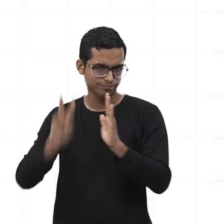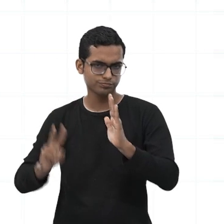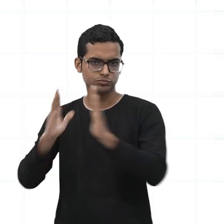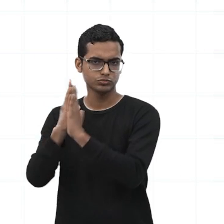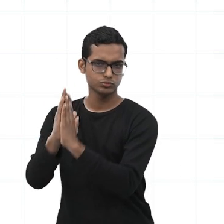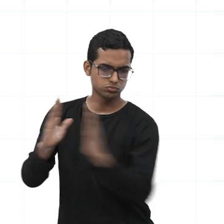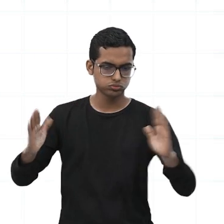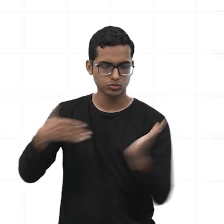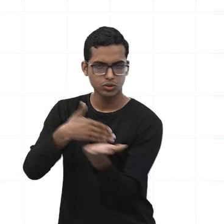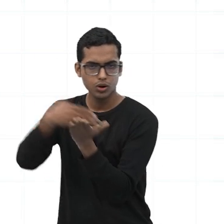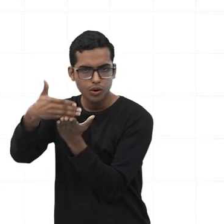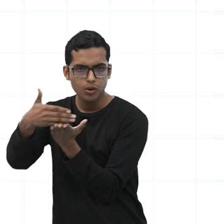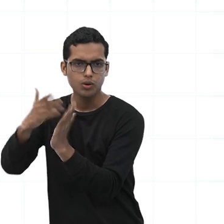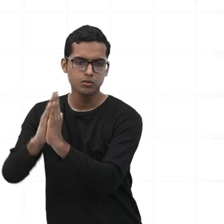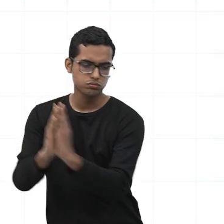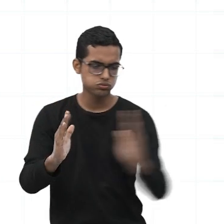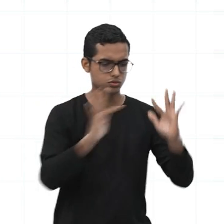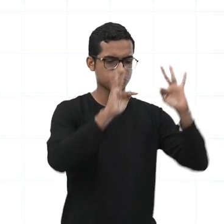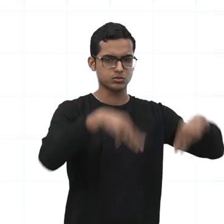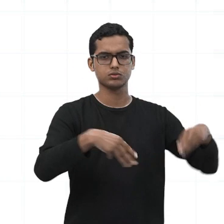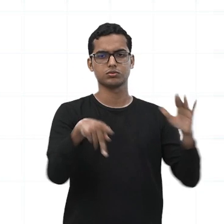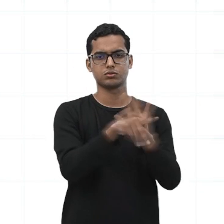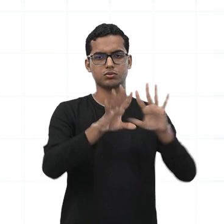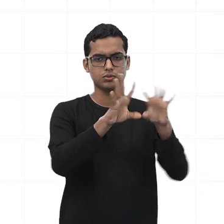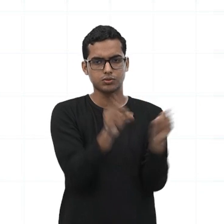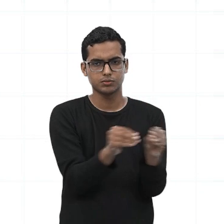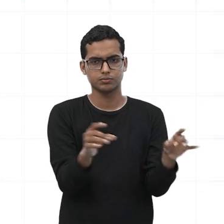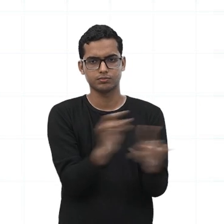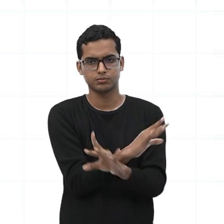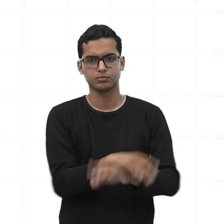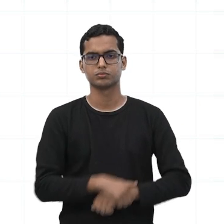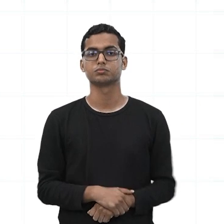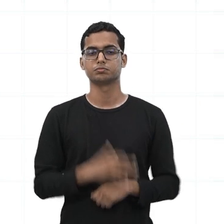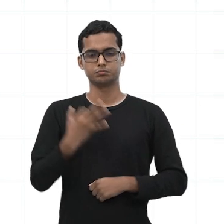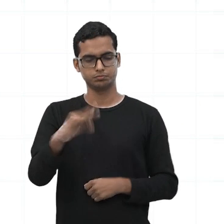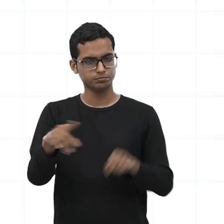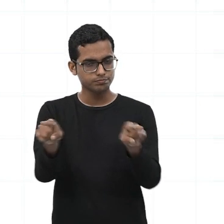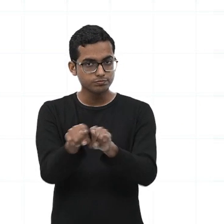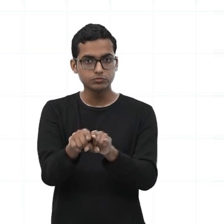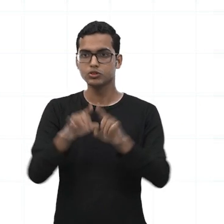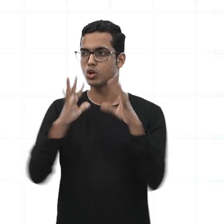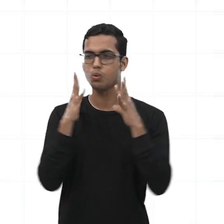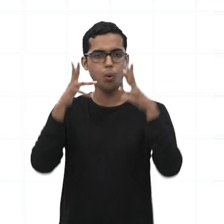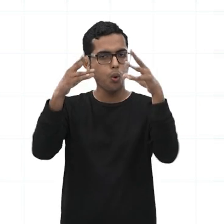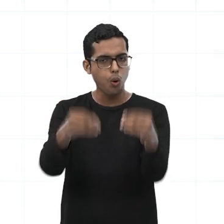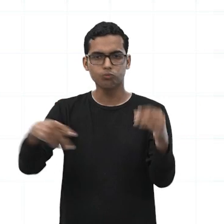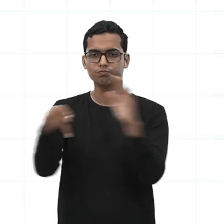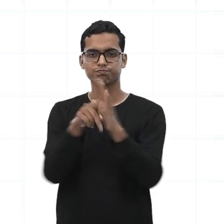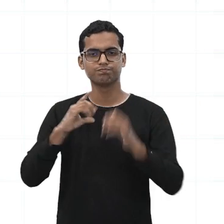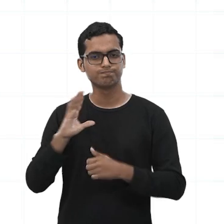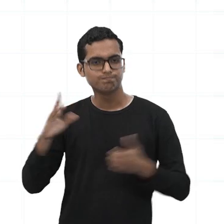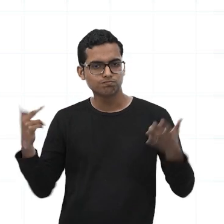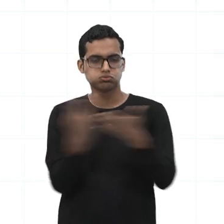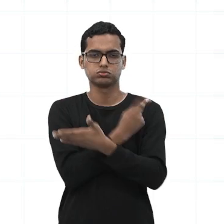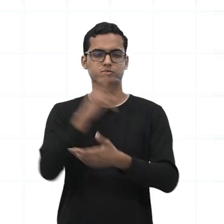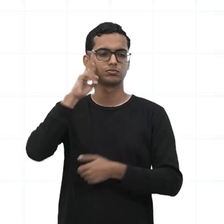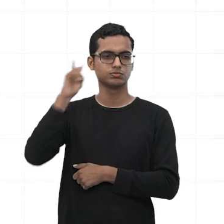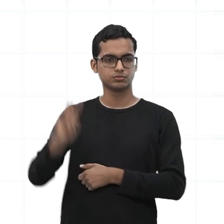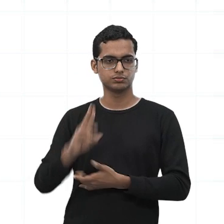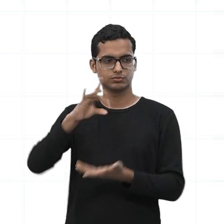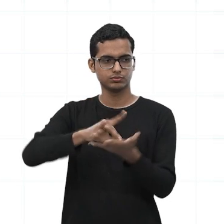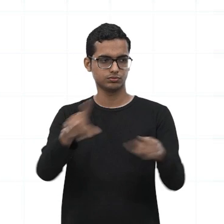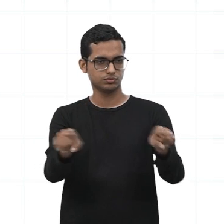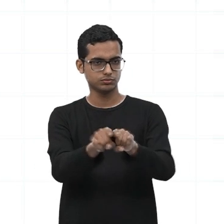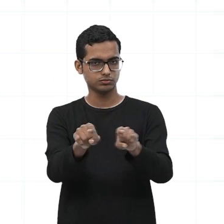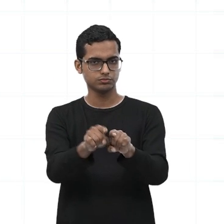o início até o desfecho. Como eu falei para vocês, são todos os acontecimentos da história. Então, por